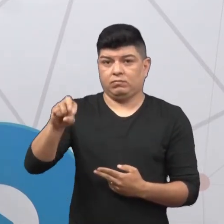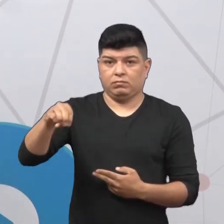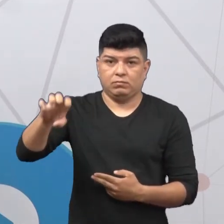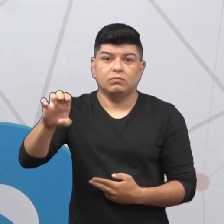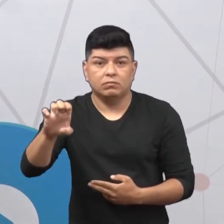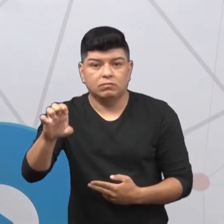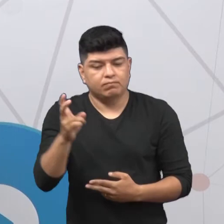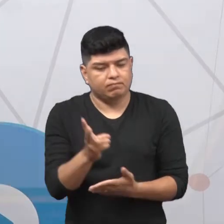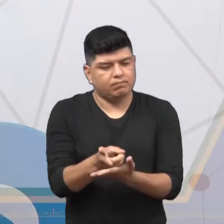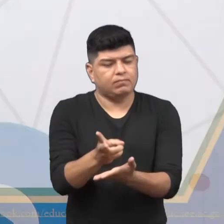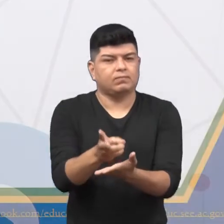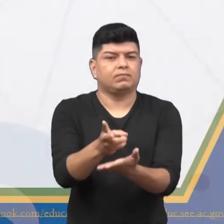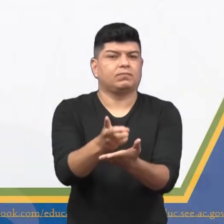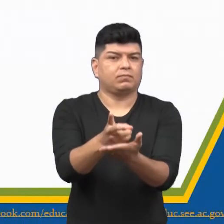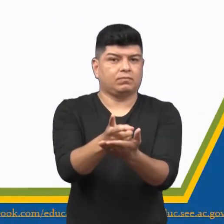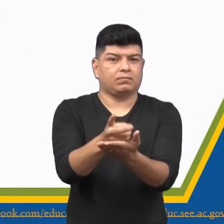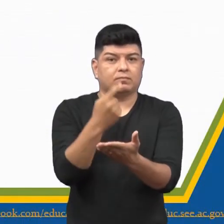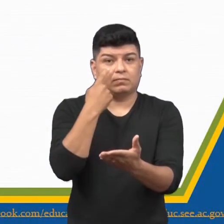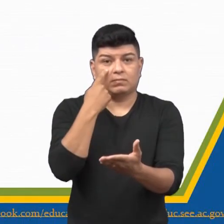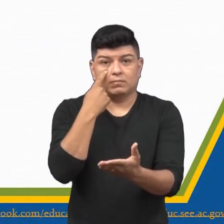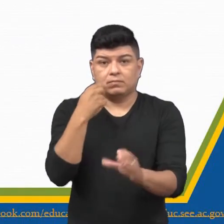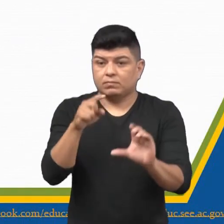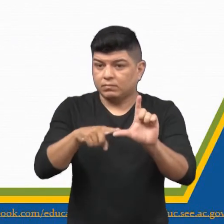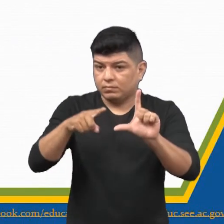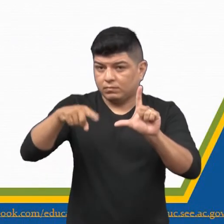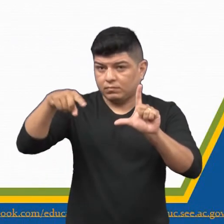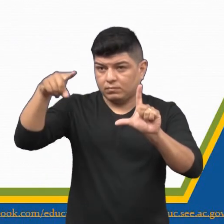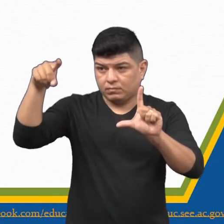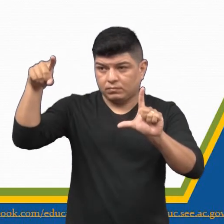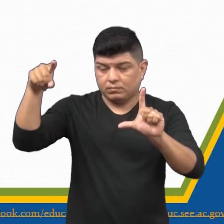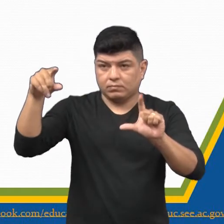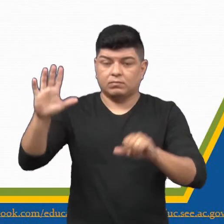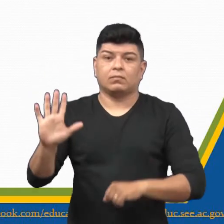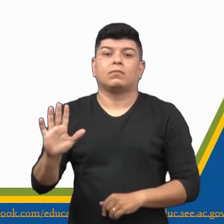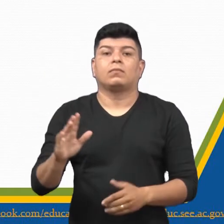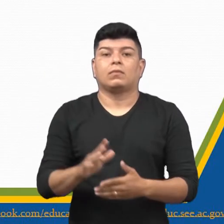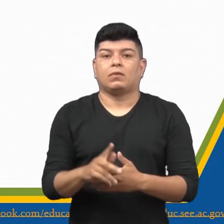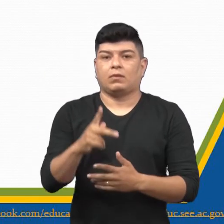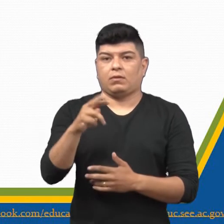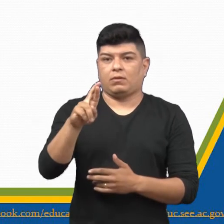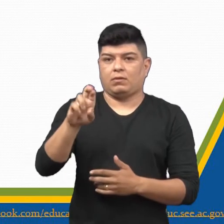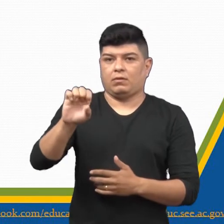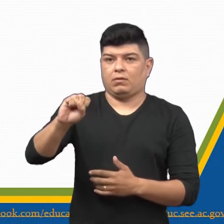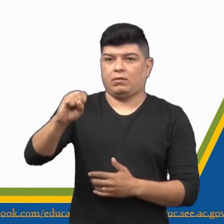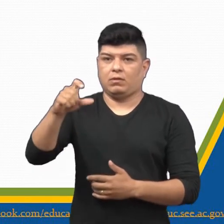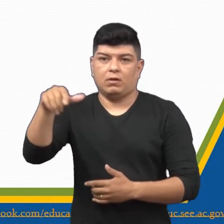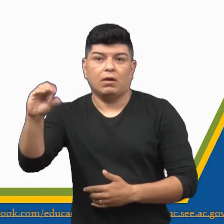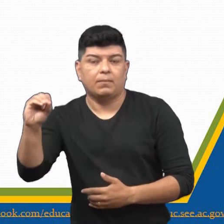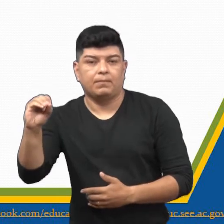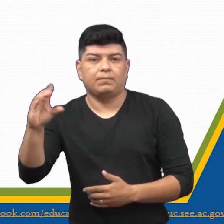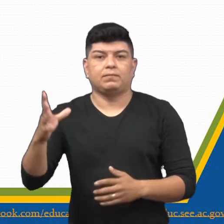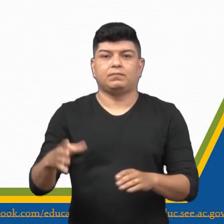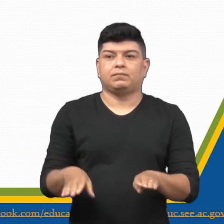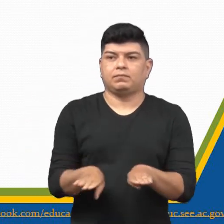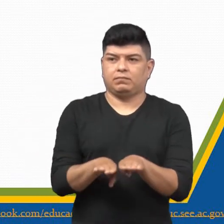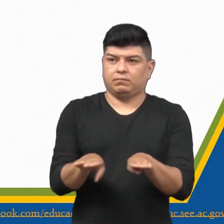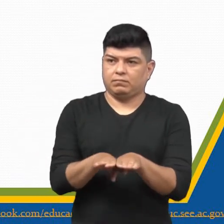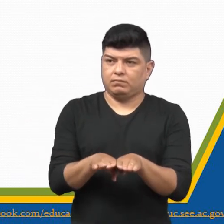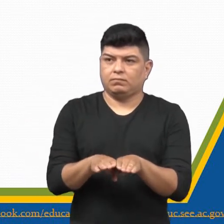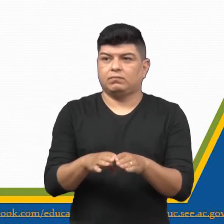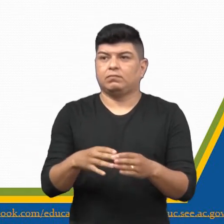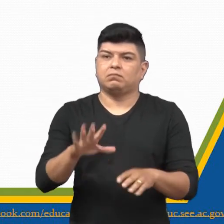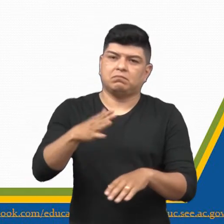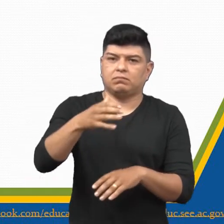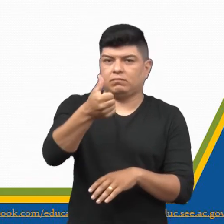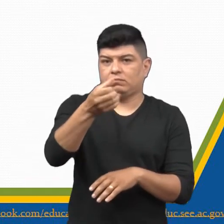constante. Observe o gráfico ao lado. Nós temos a relação entre a pressão e a temperatura. Você tem ali uma temperatura de